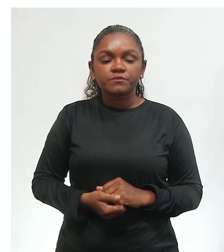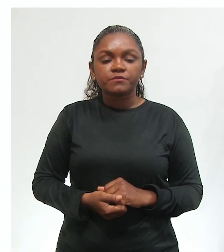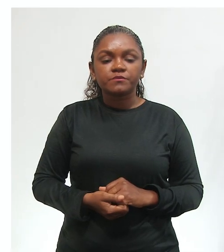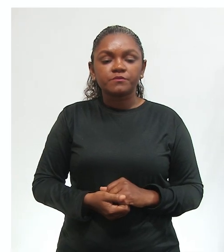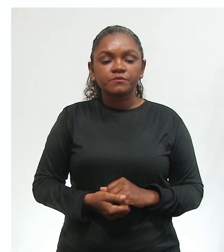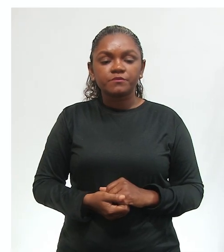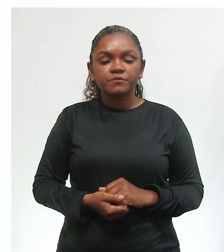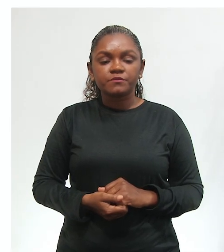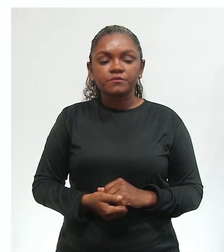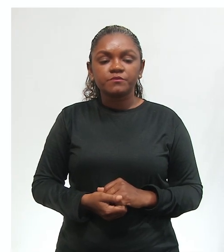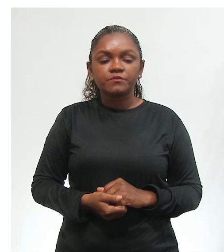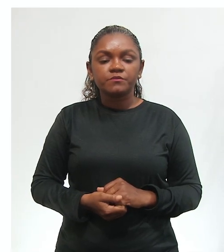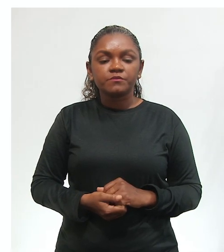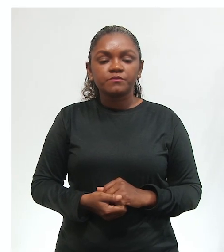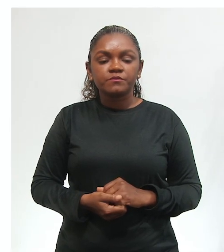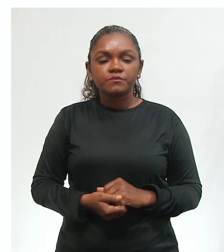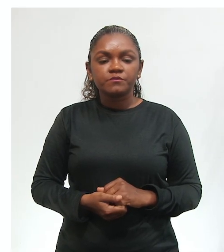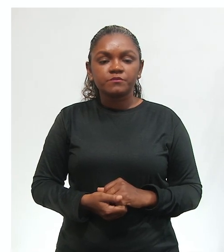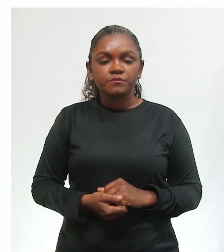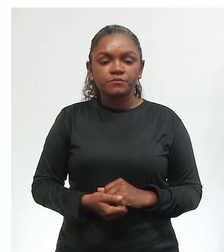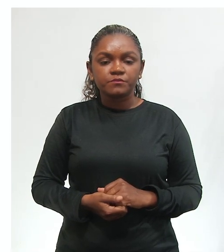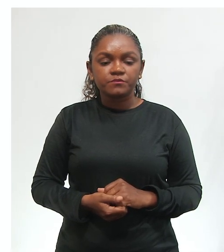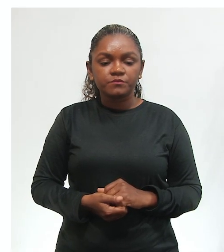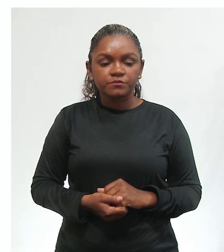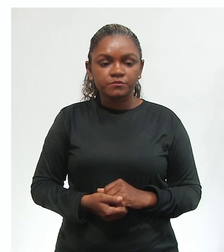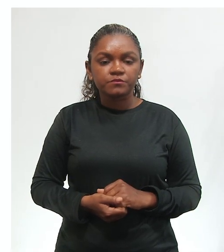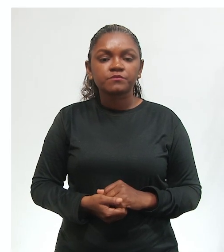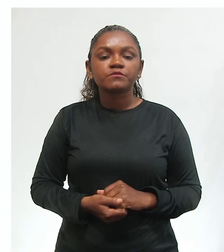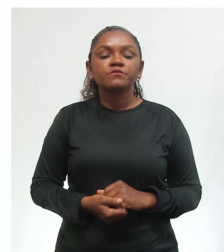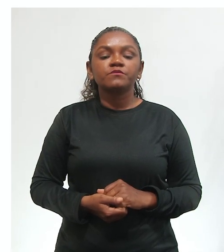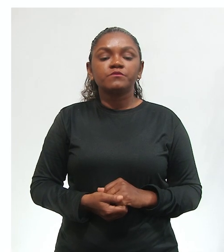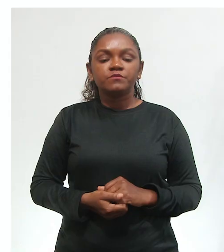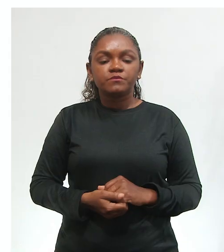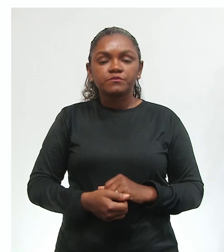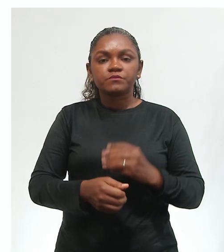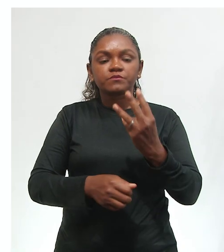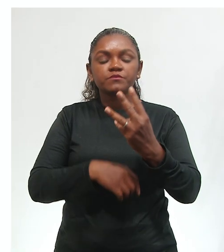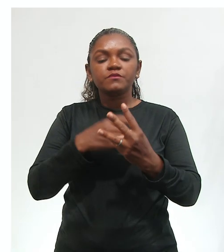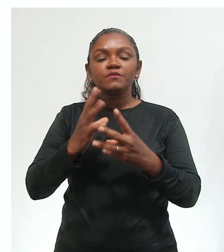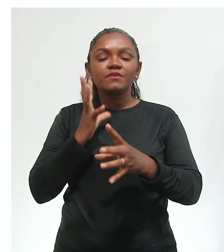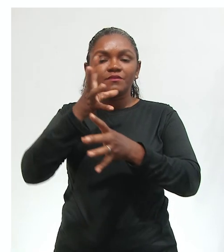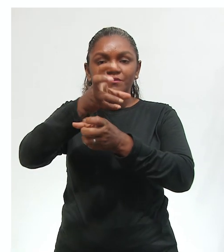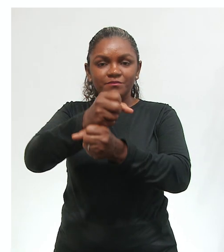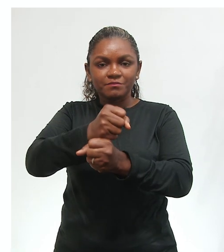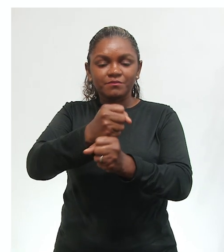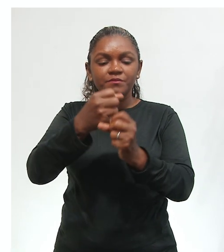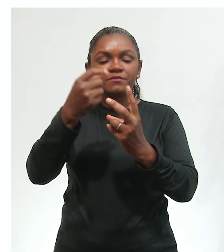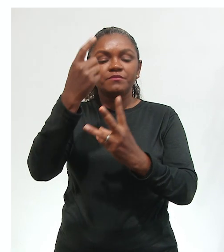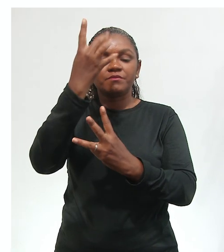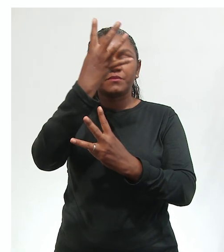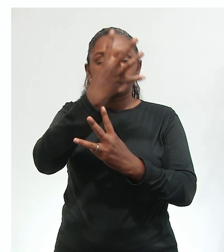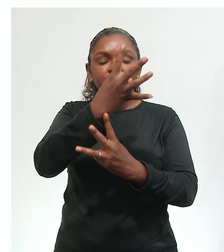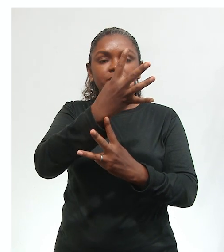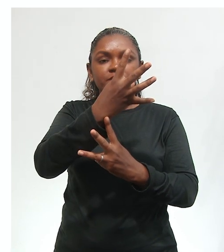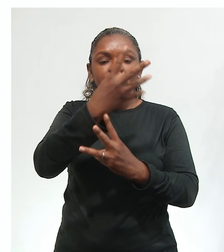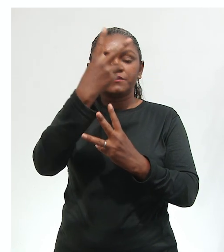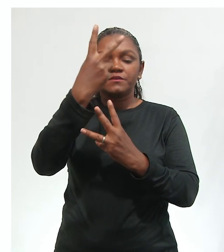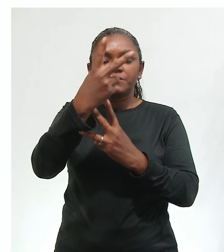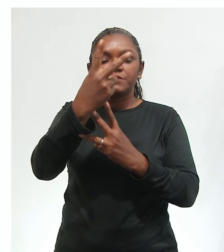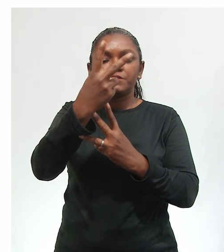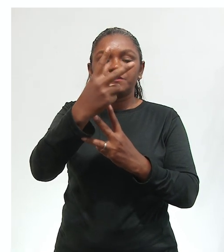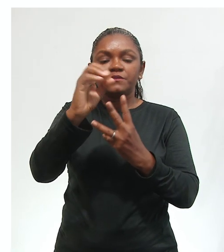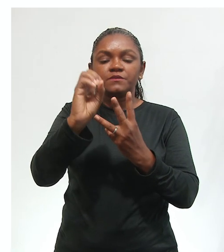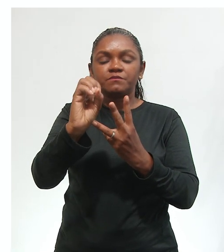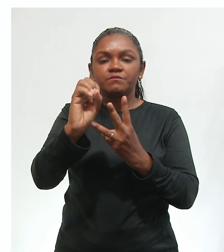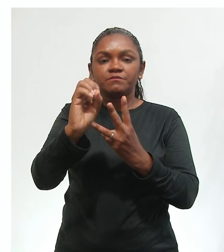número aqui agora pode ser reescrito como 4 centenas 2 dezenas e